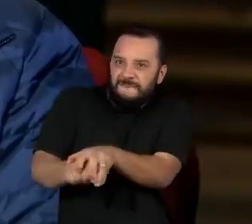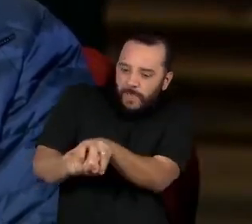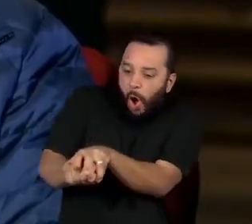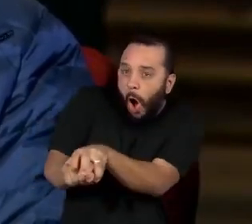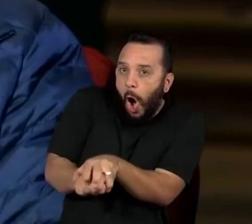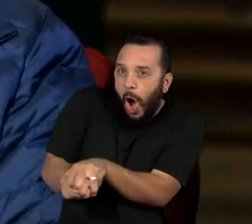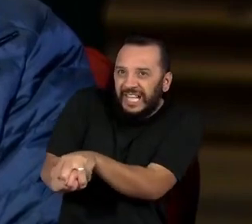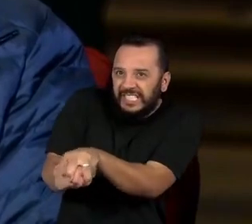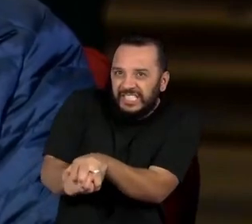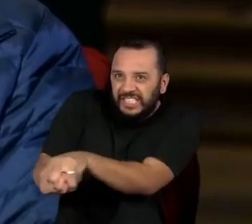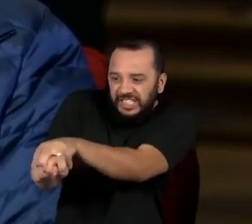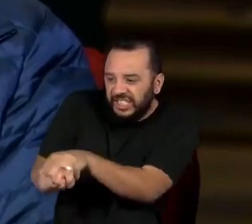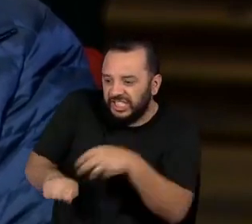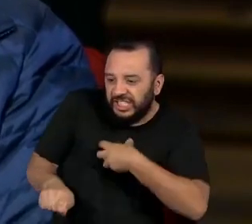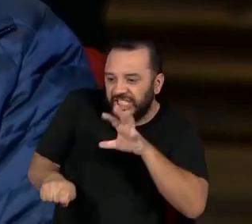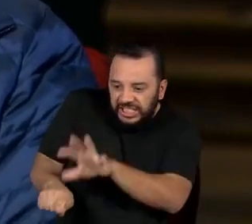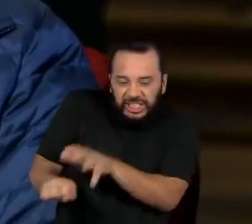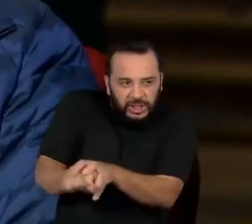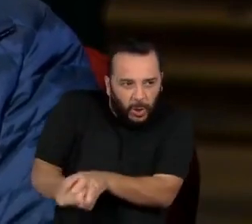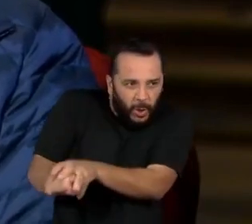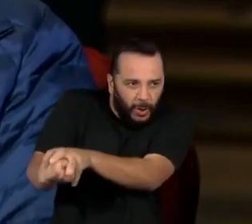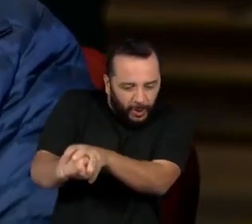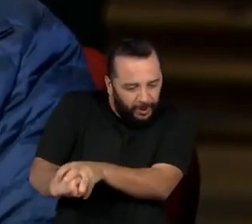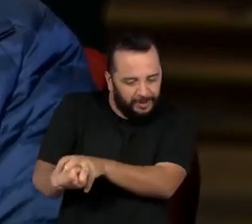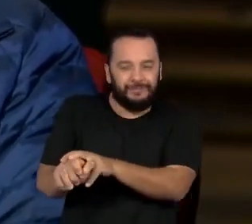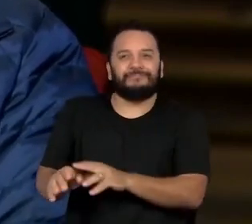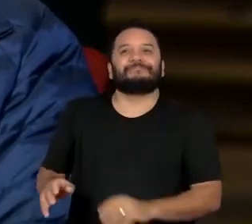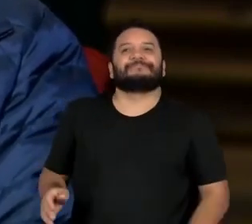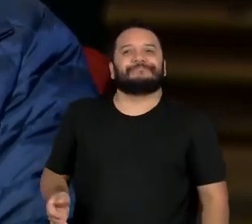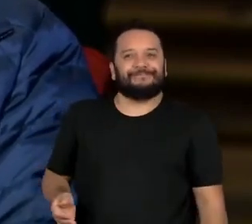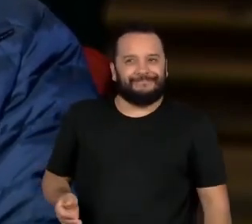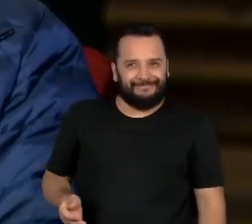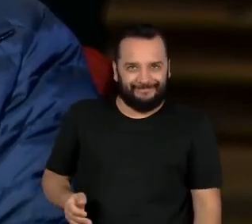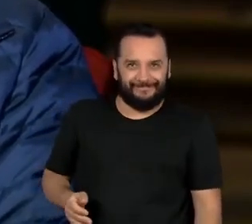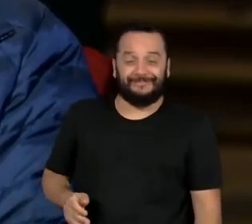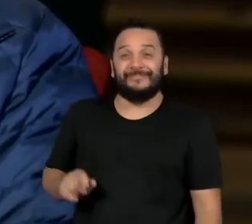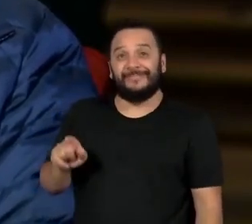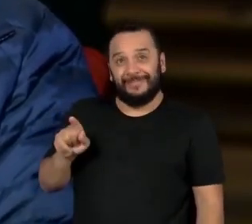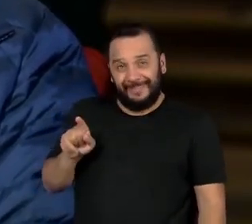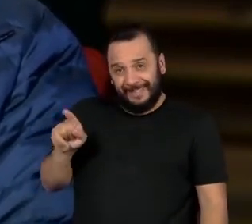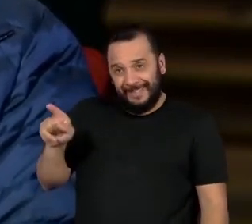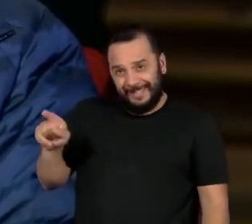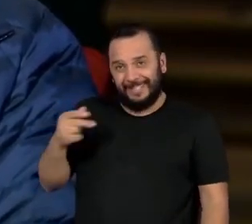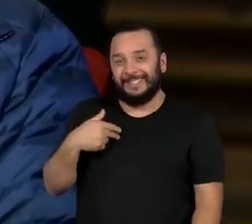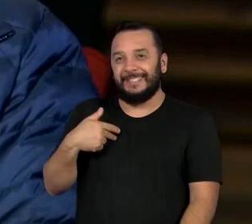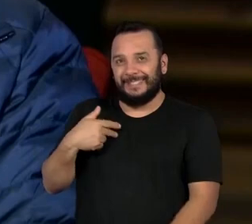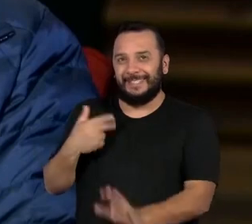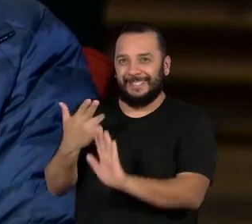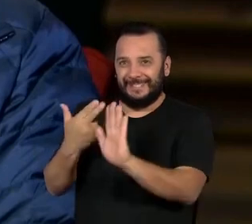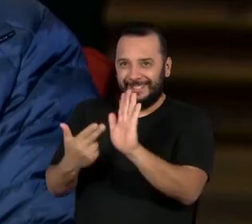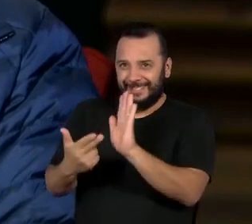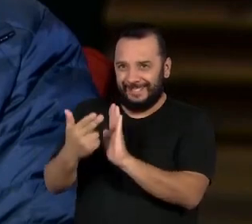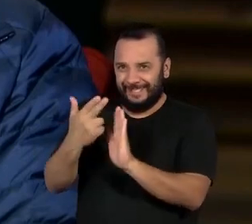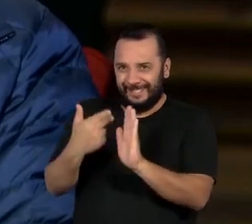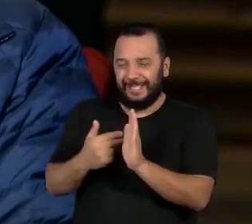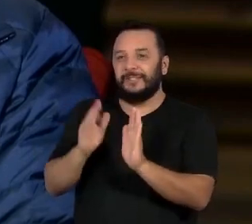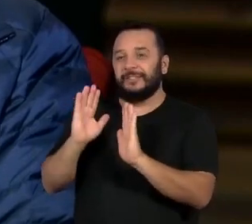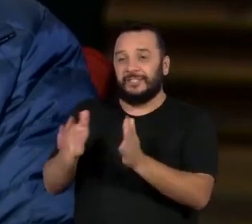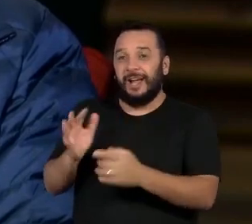assim é assim mas daí eles estavam desenhando final